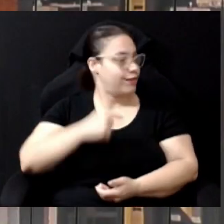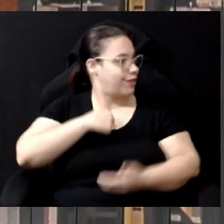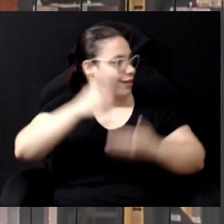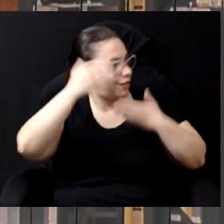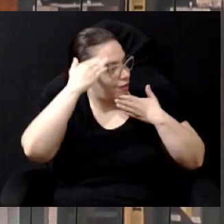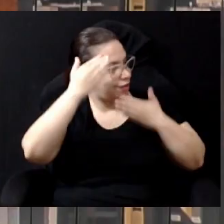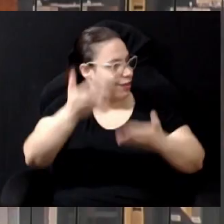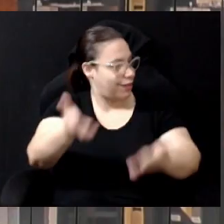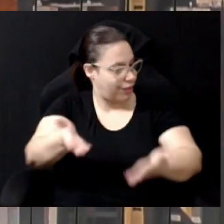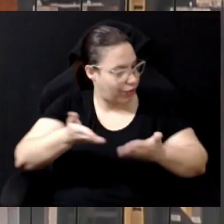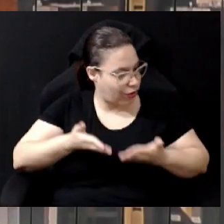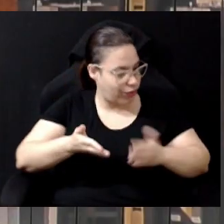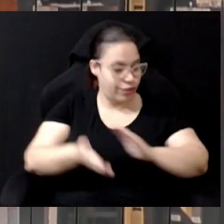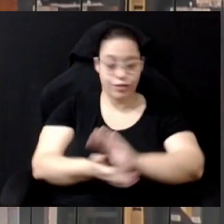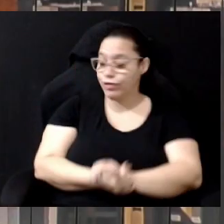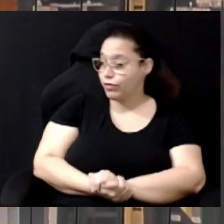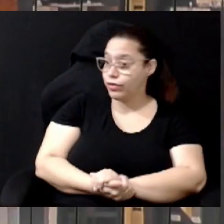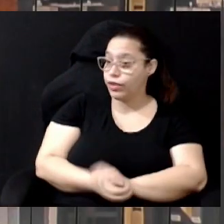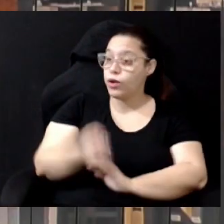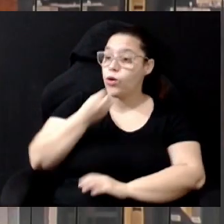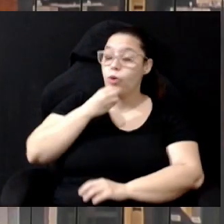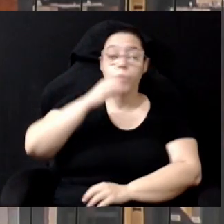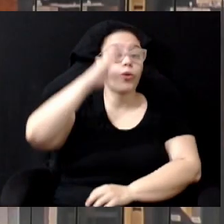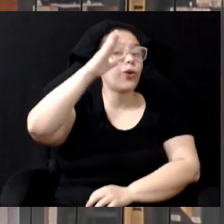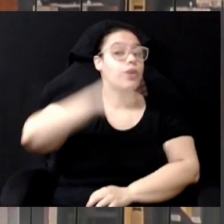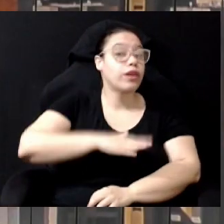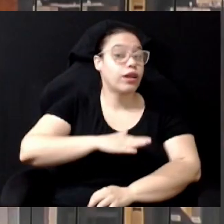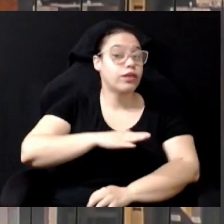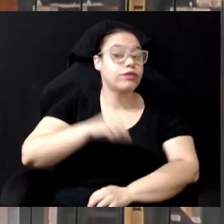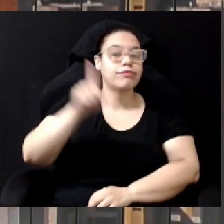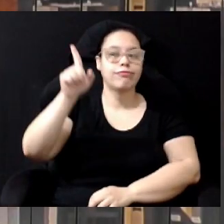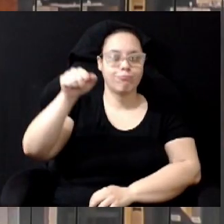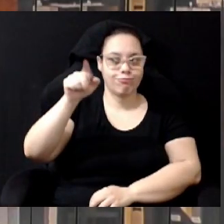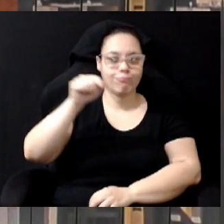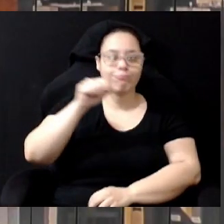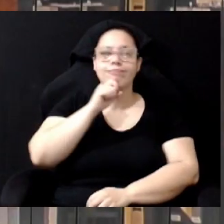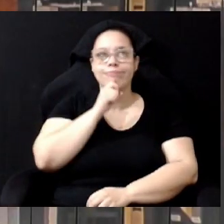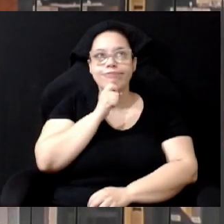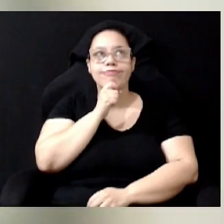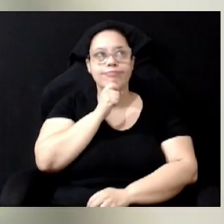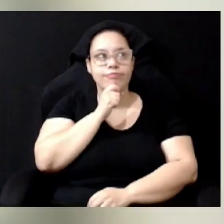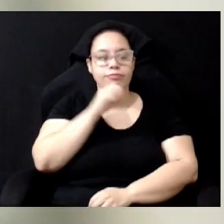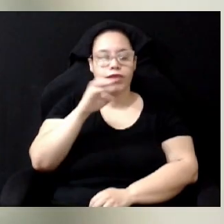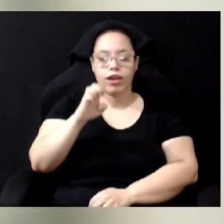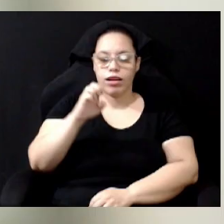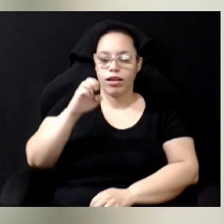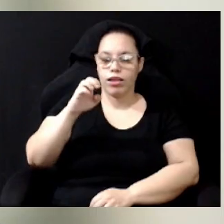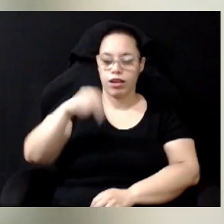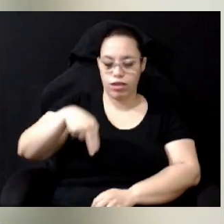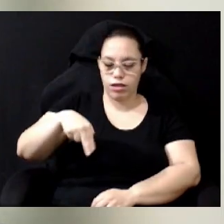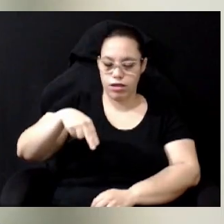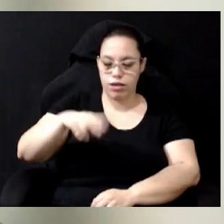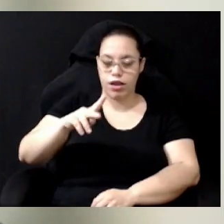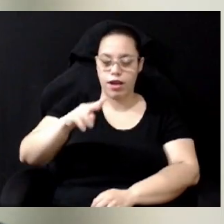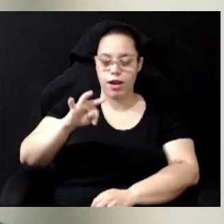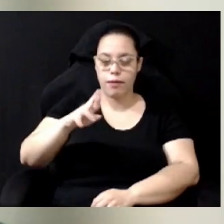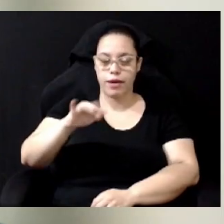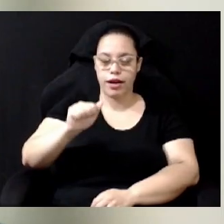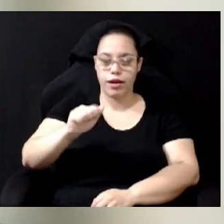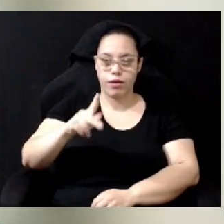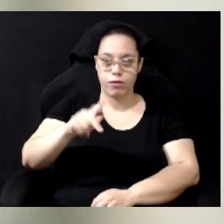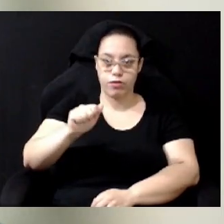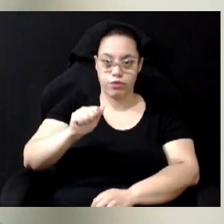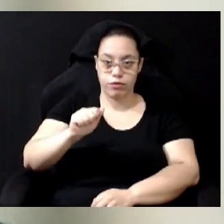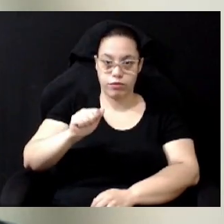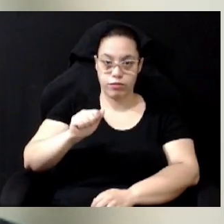Eu agradeço o convite. Boa tarde, é exatamente isso. A Embrapa desenvolveu em parceria com